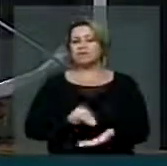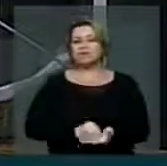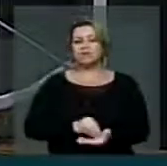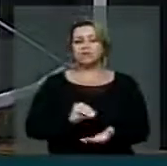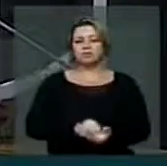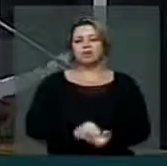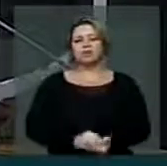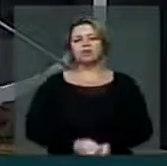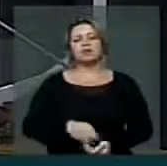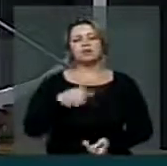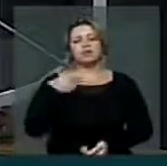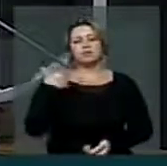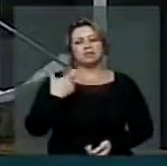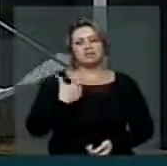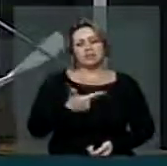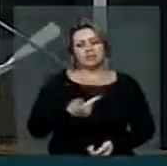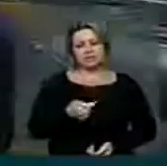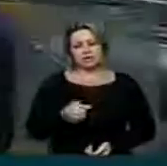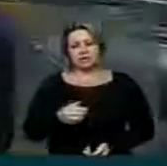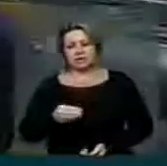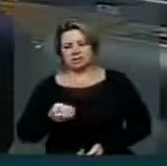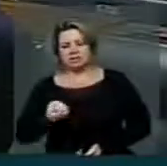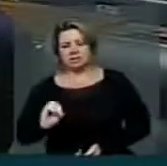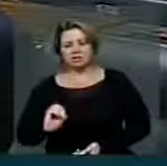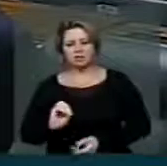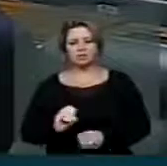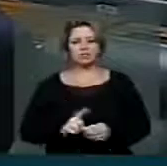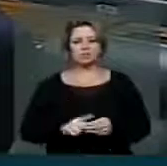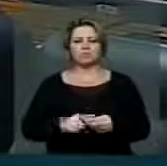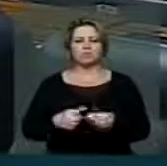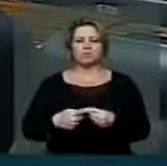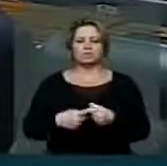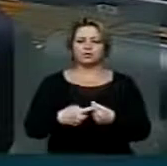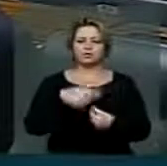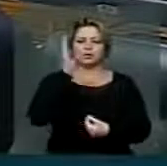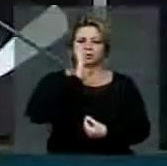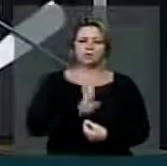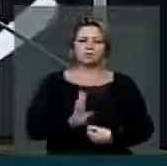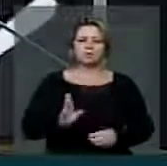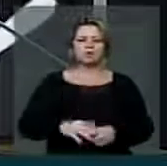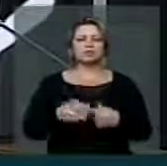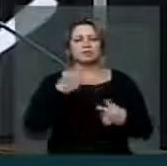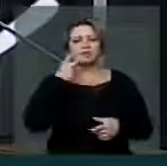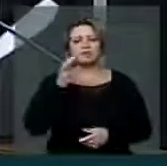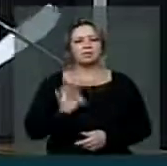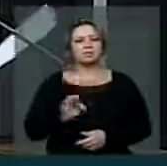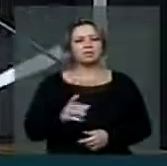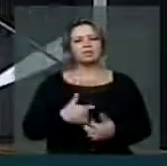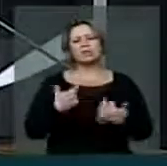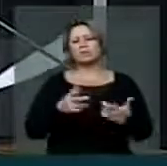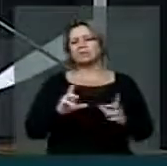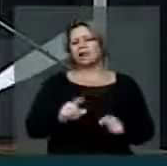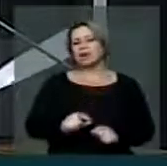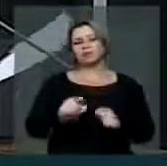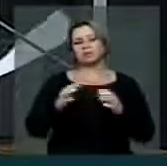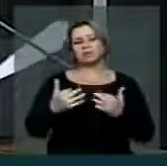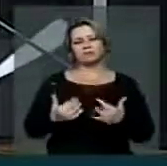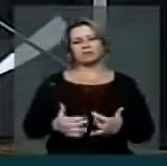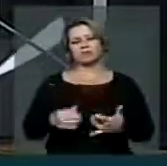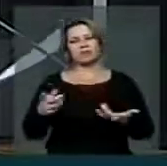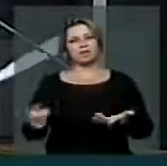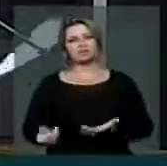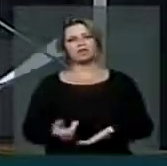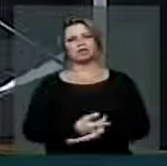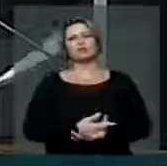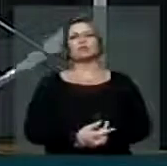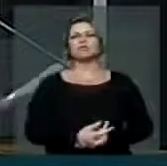em 700 municípios do Brasil. É absolutamente inexplicável o clima